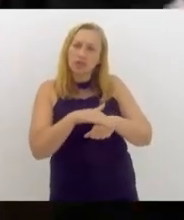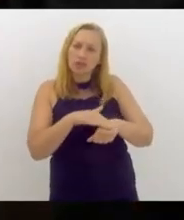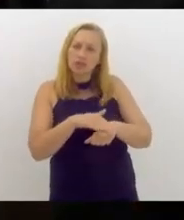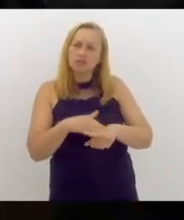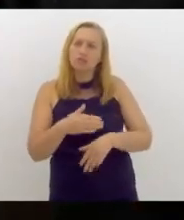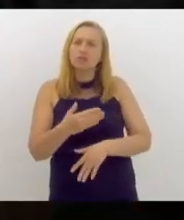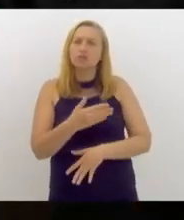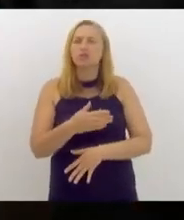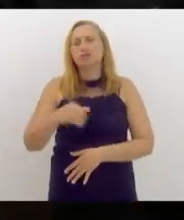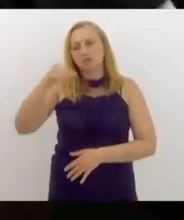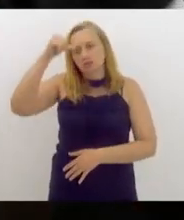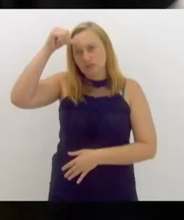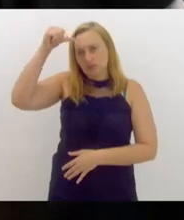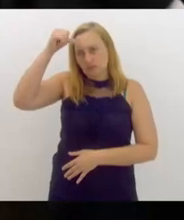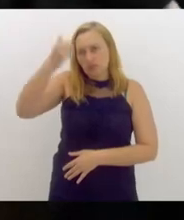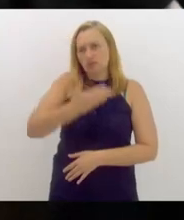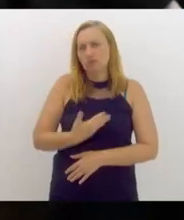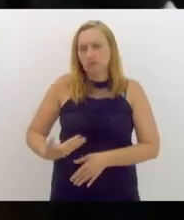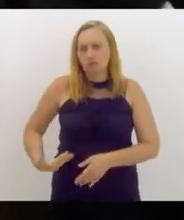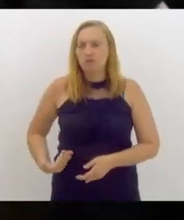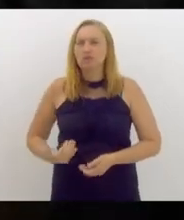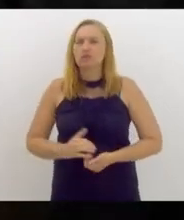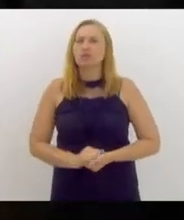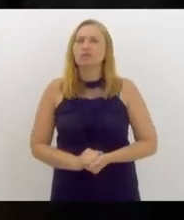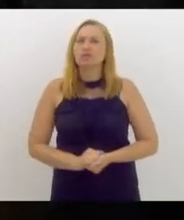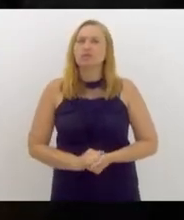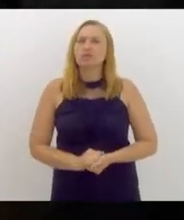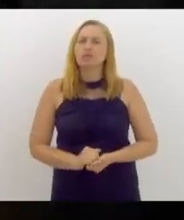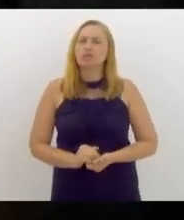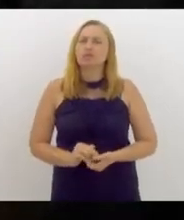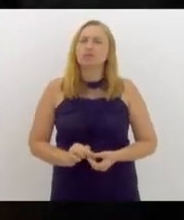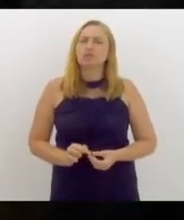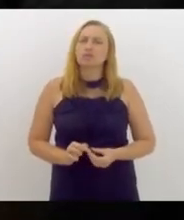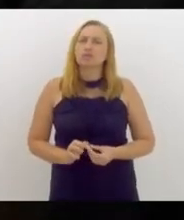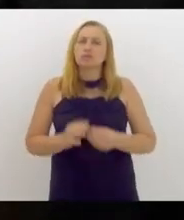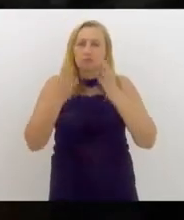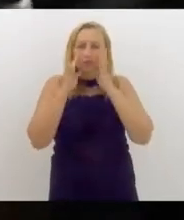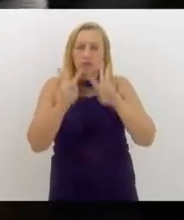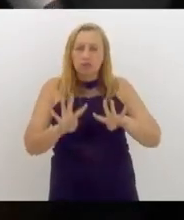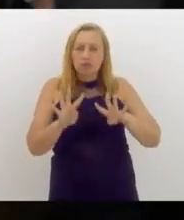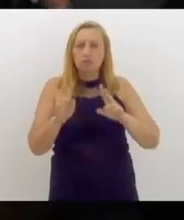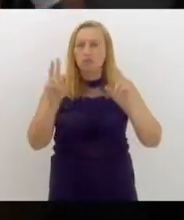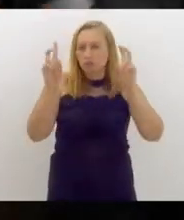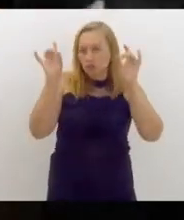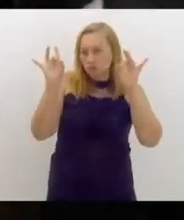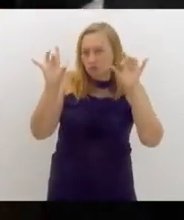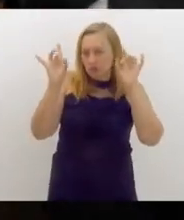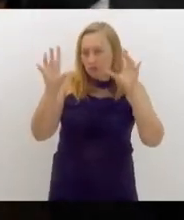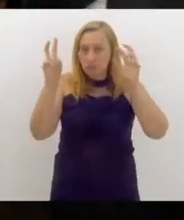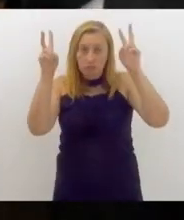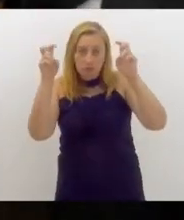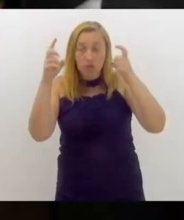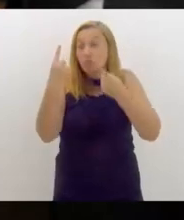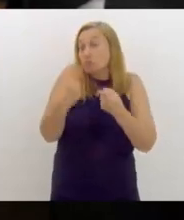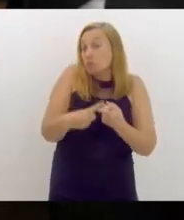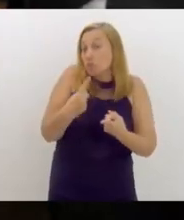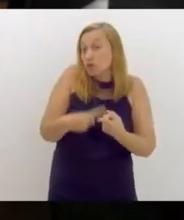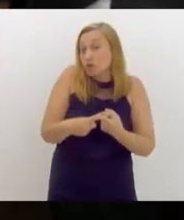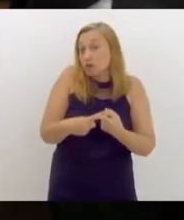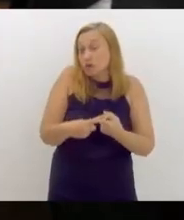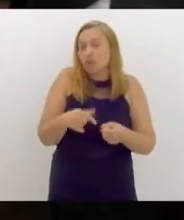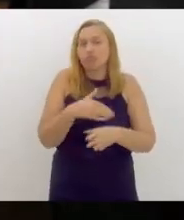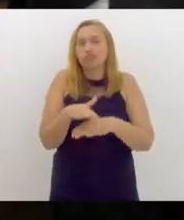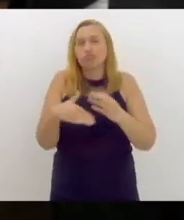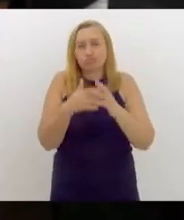nosso querido Cláudio Castro, nosso governador, para dar uma atenção especial nesse caso. Por quê? Com todo